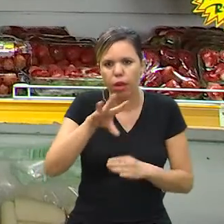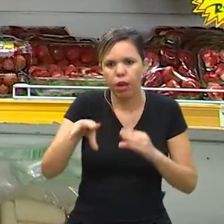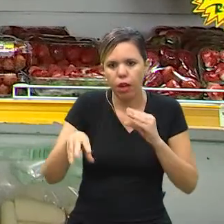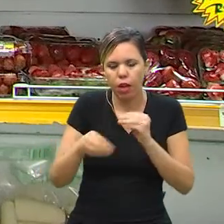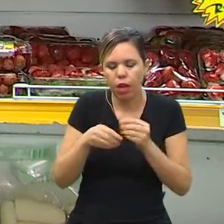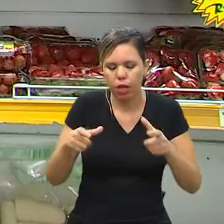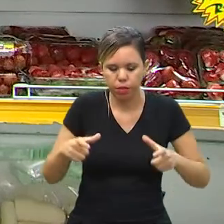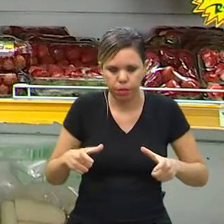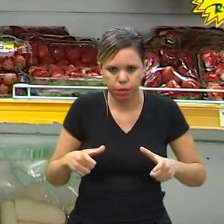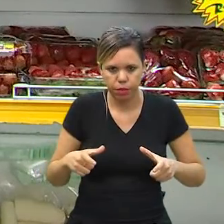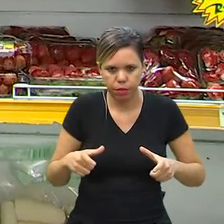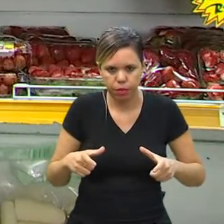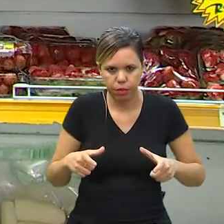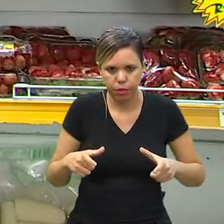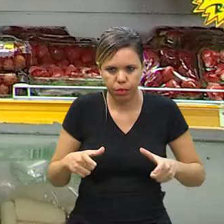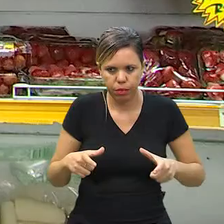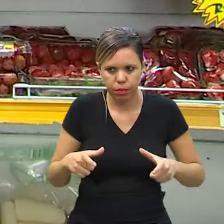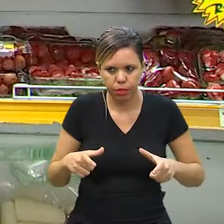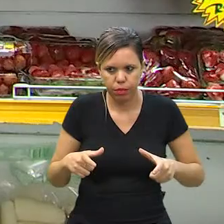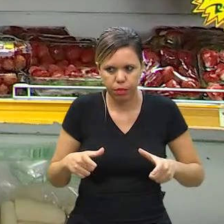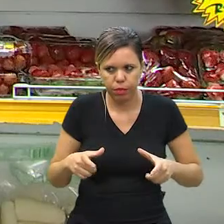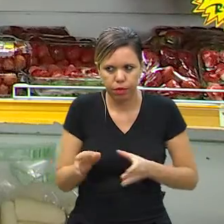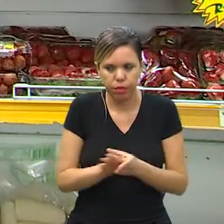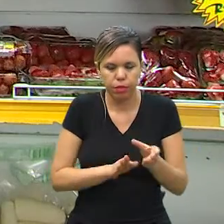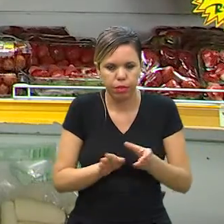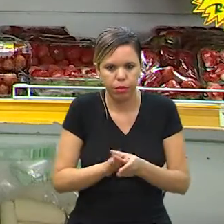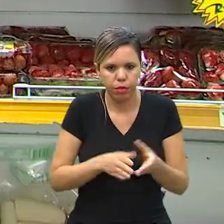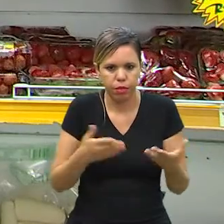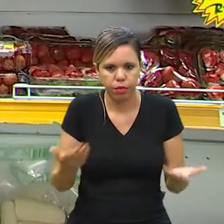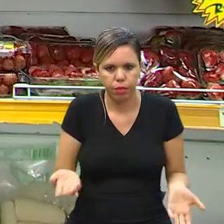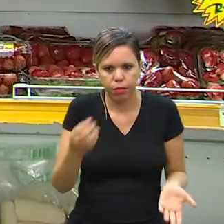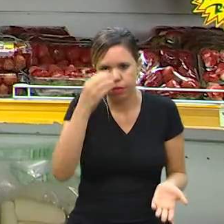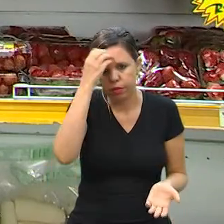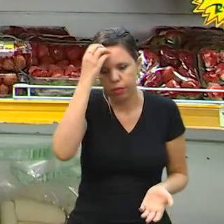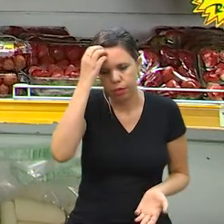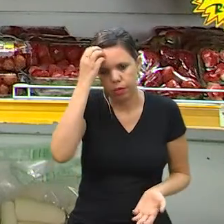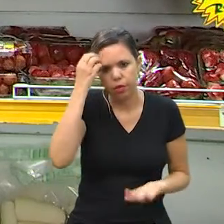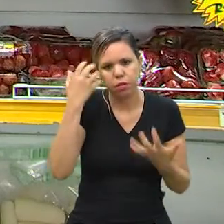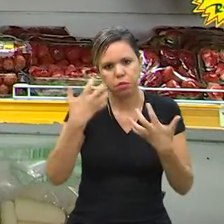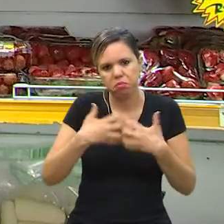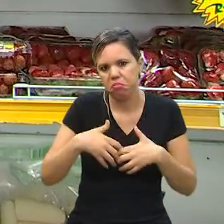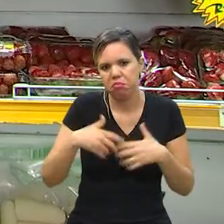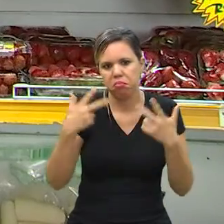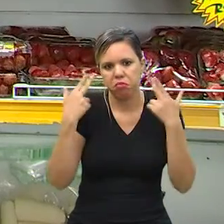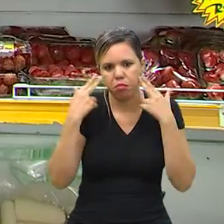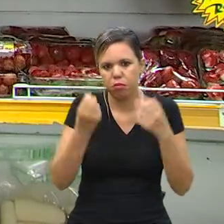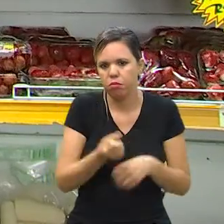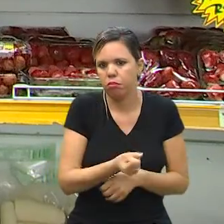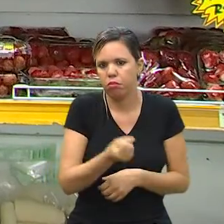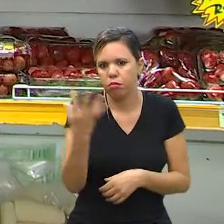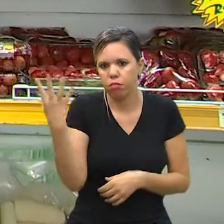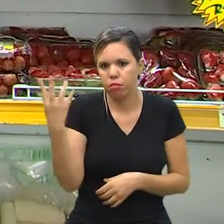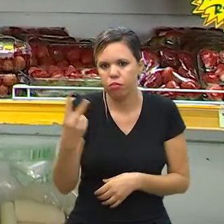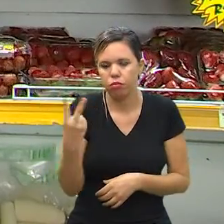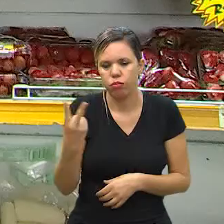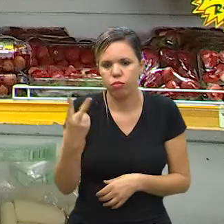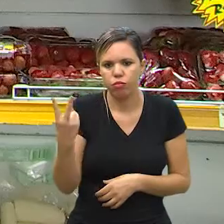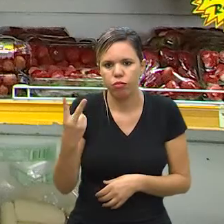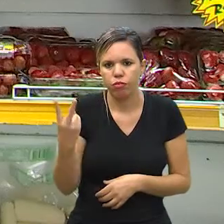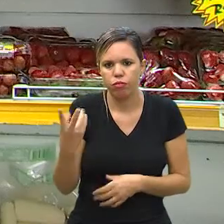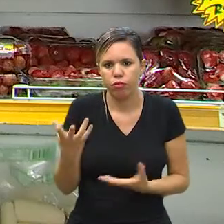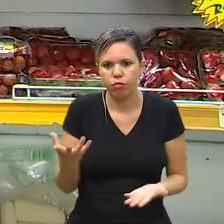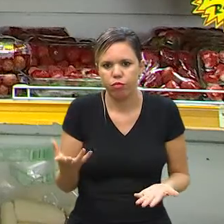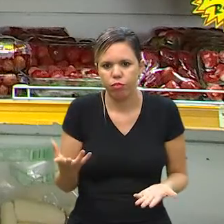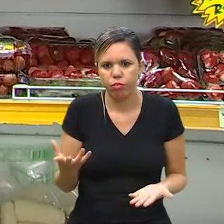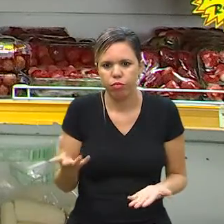composição do seu prato, aquele colorido que a gente recomenda, automaticamente toda essa quantidade de vitaminas